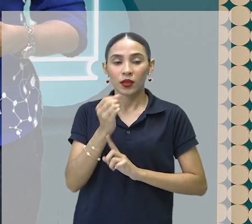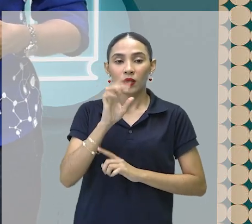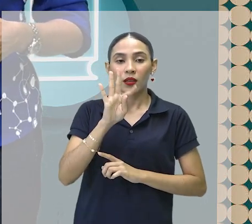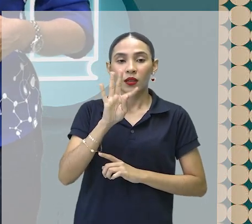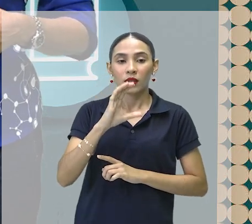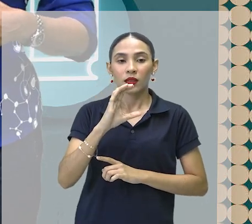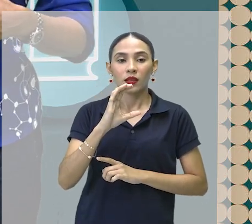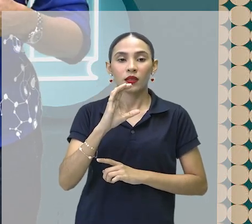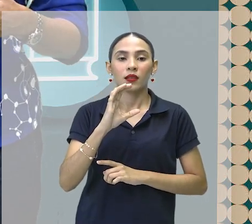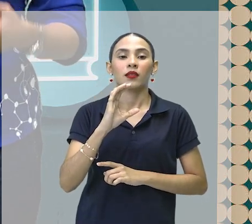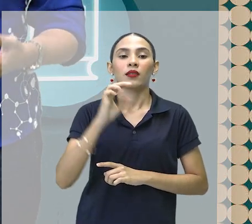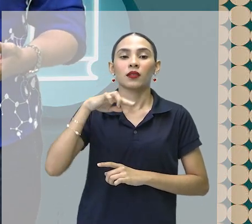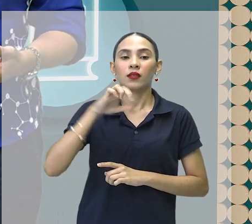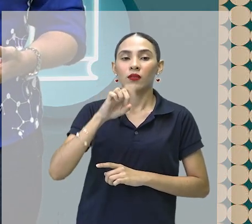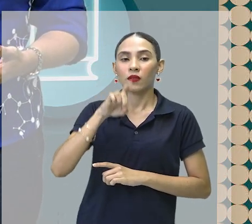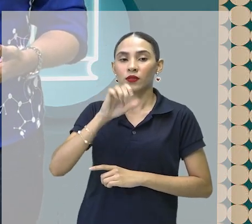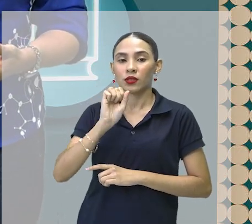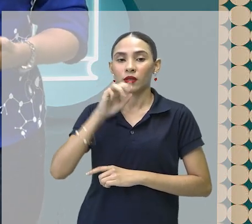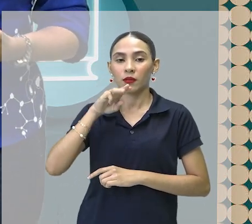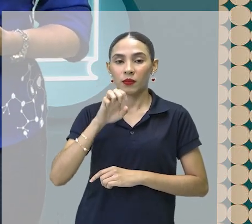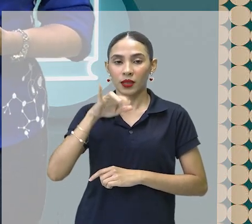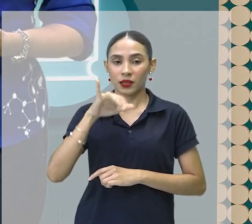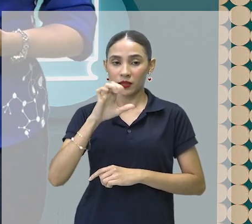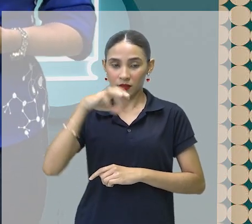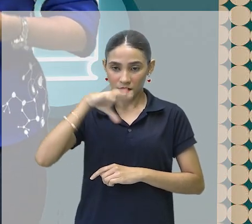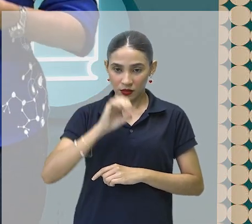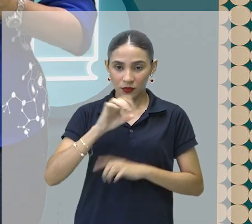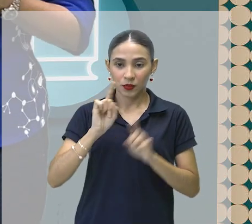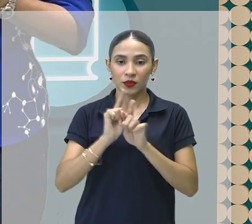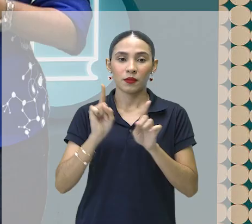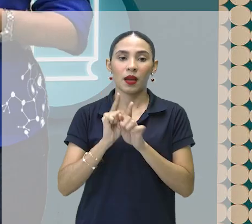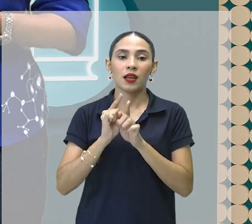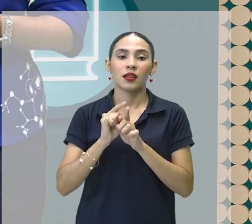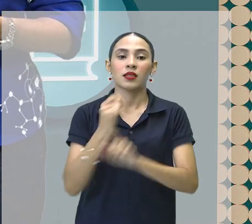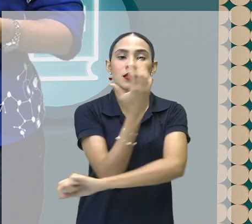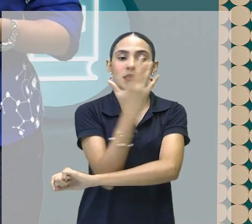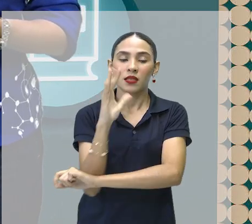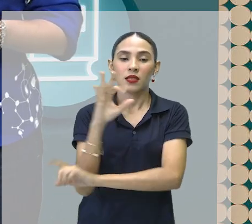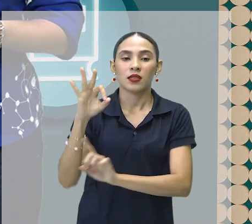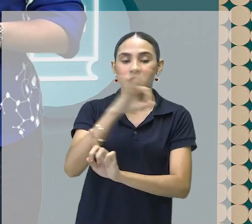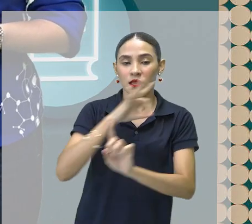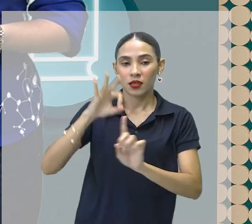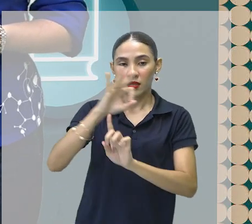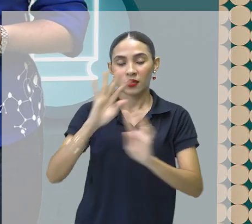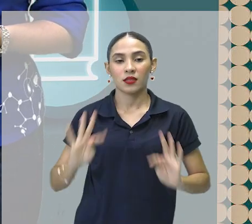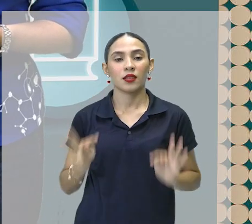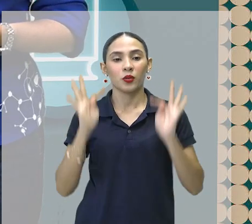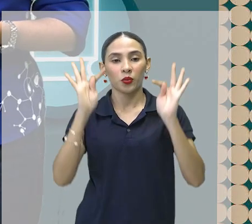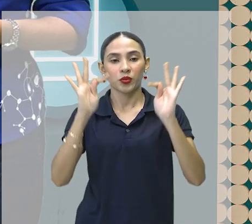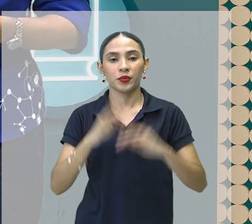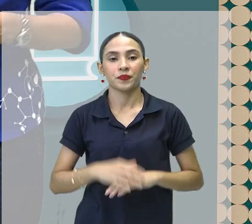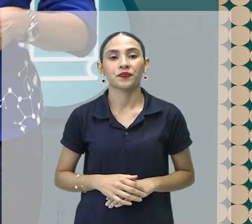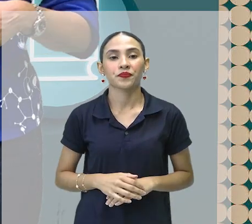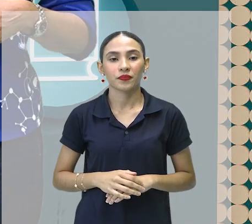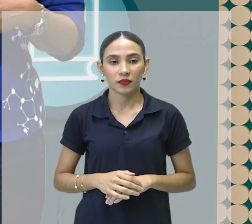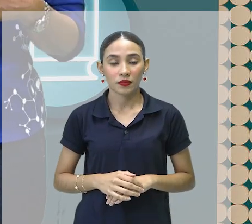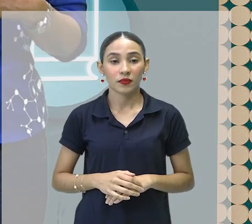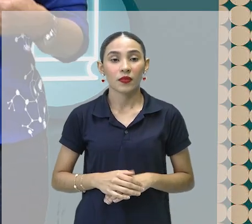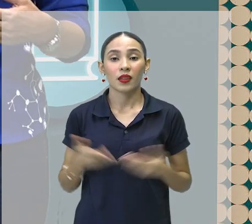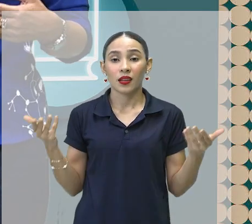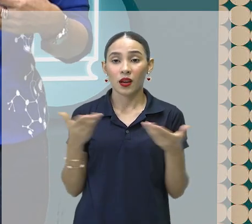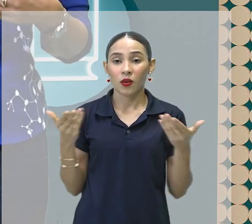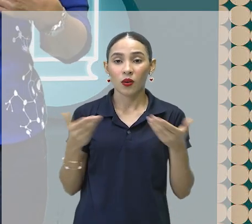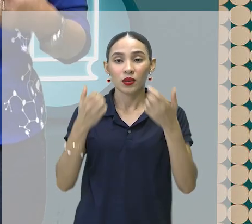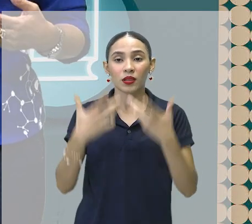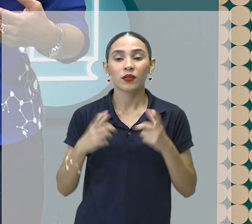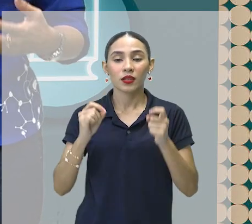tecnoxamanismo e interações entre natureza, espiritualidade e tecnologia. E agora vamos